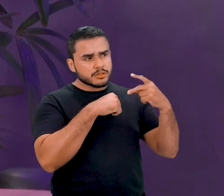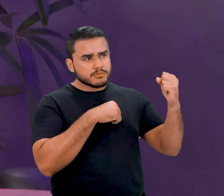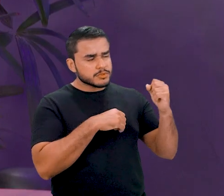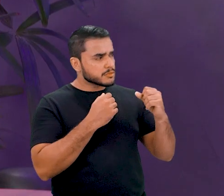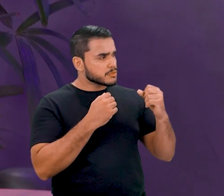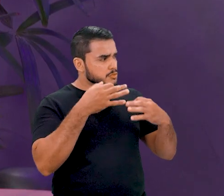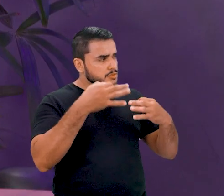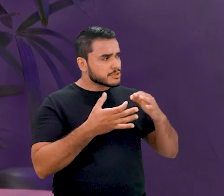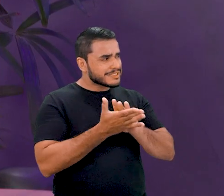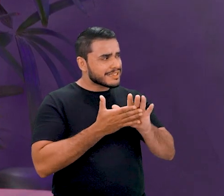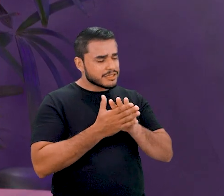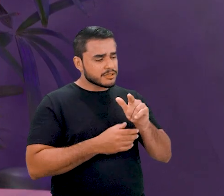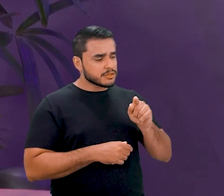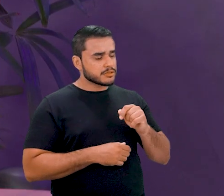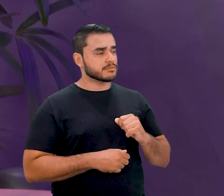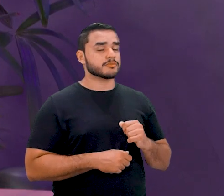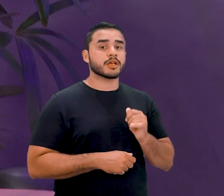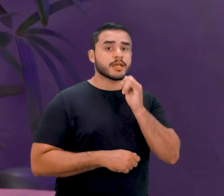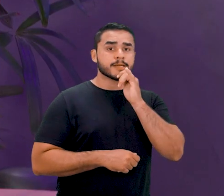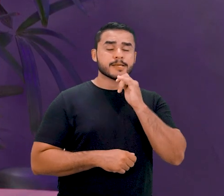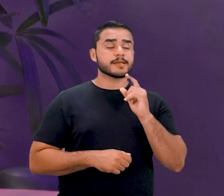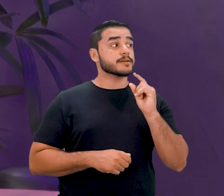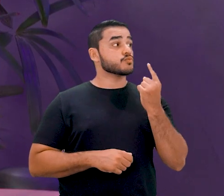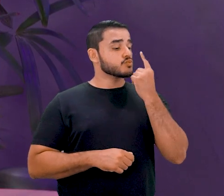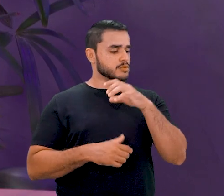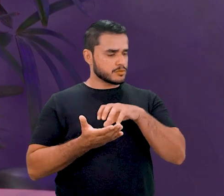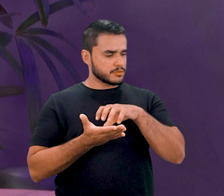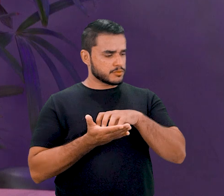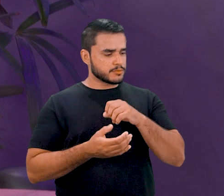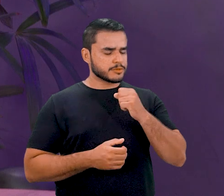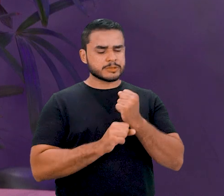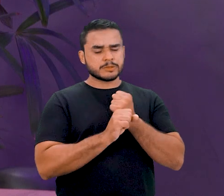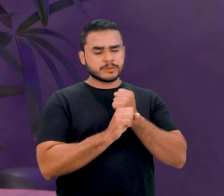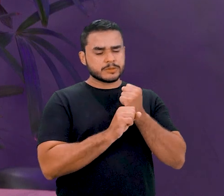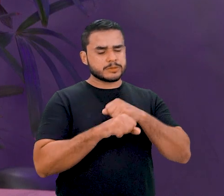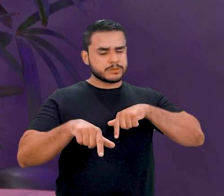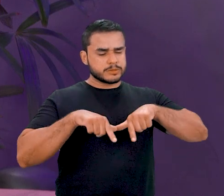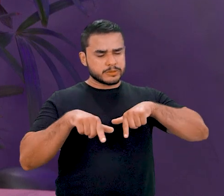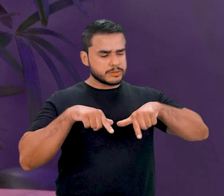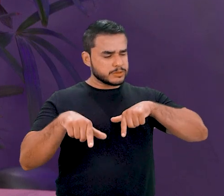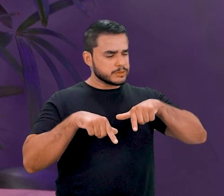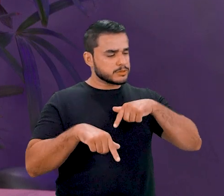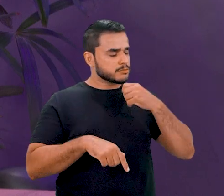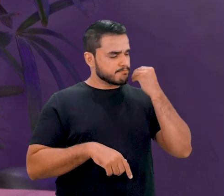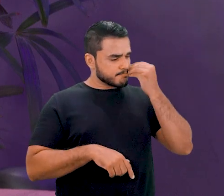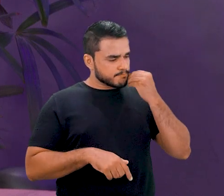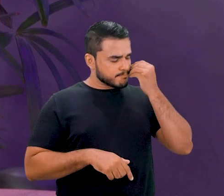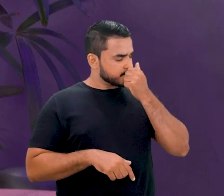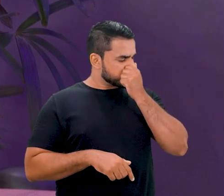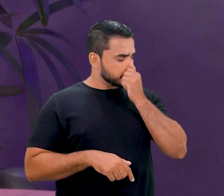área. Mas quando você vê um colaborador, quando você vê um funcionário que está há anos ali, que